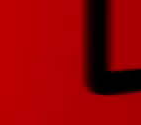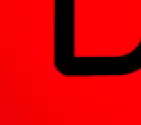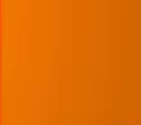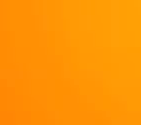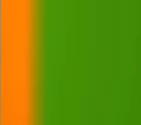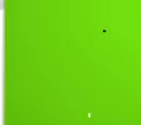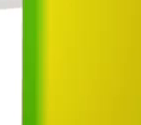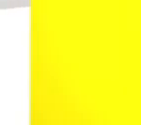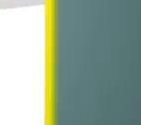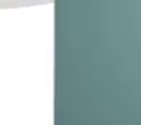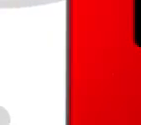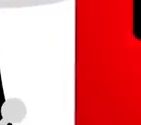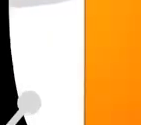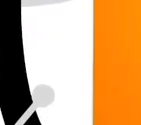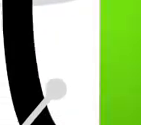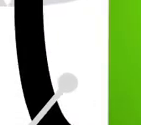o